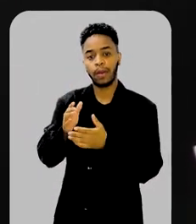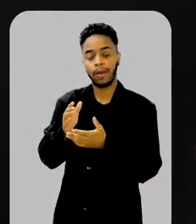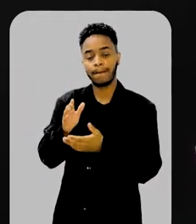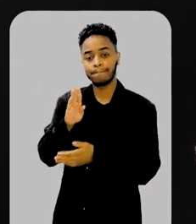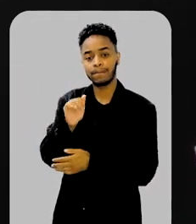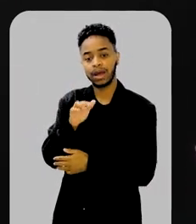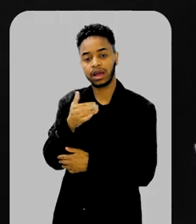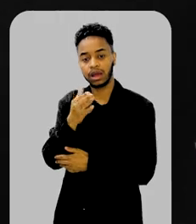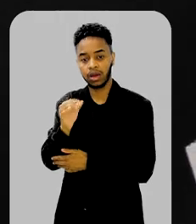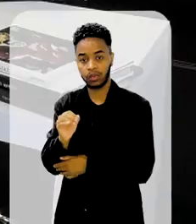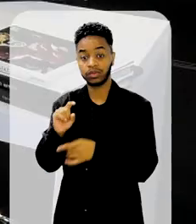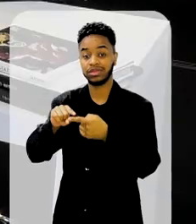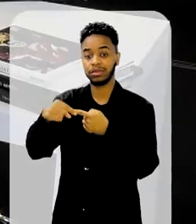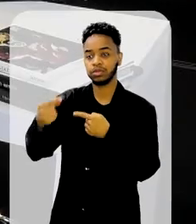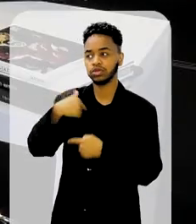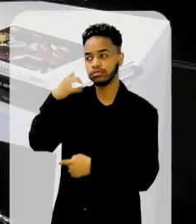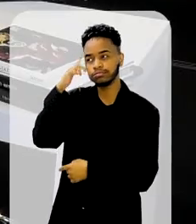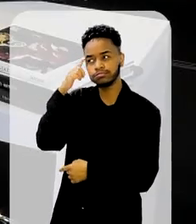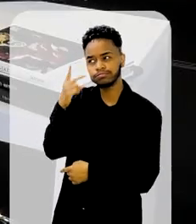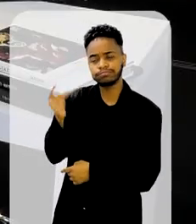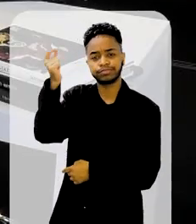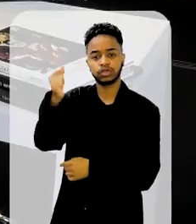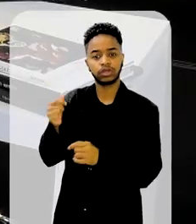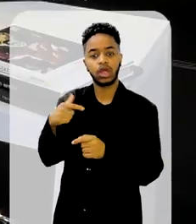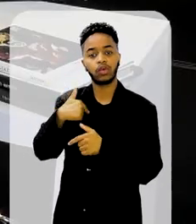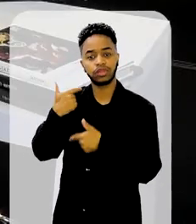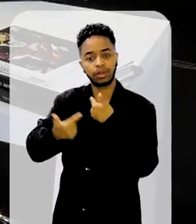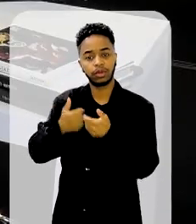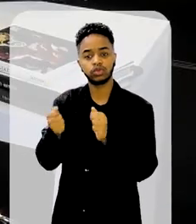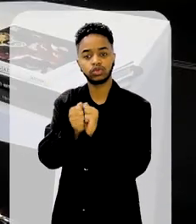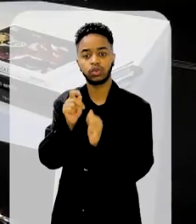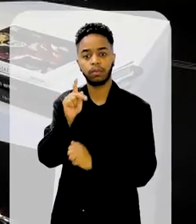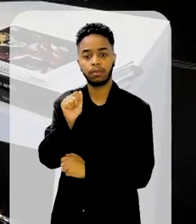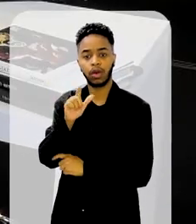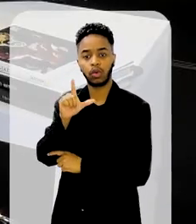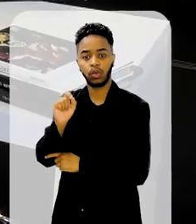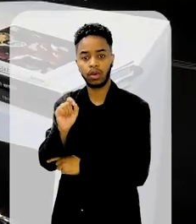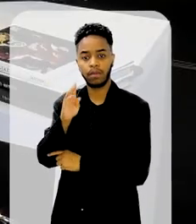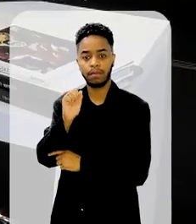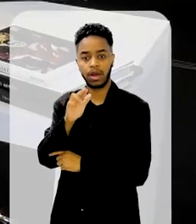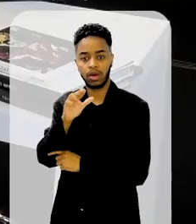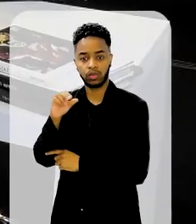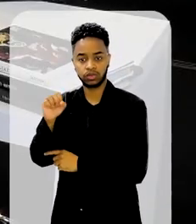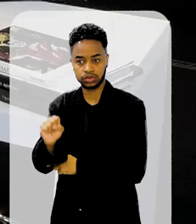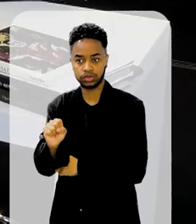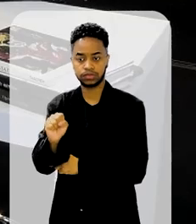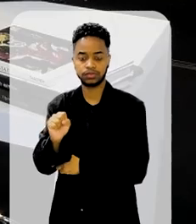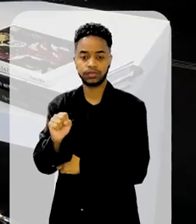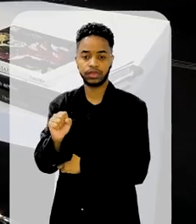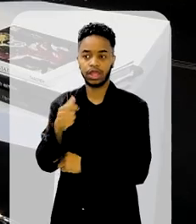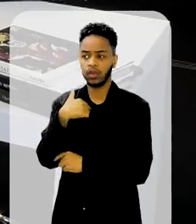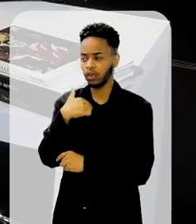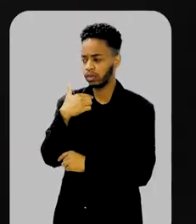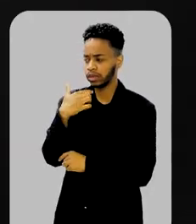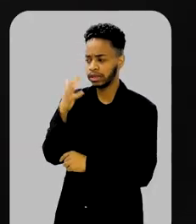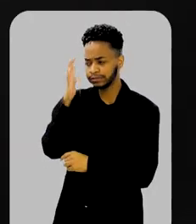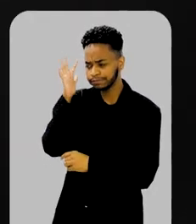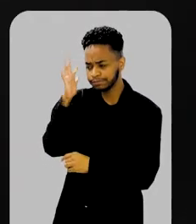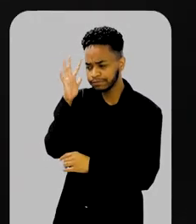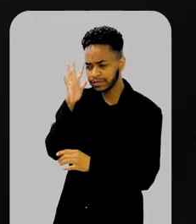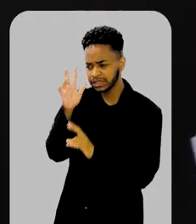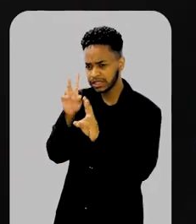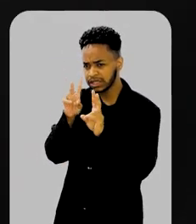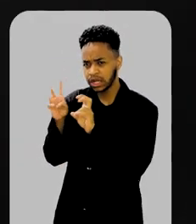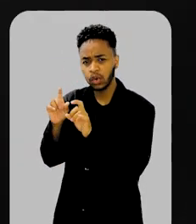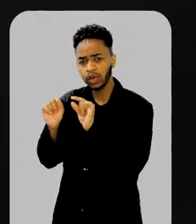vira uma chave No outro ano quando eu fui trabalhar com Paulo Barros que era questão humana e aquilo aguçou mais o meu